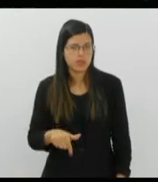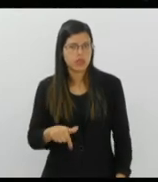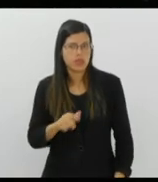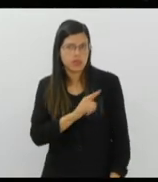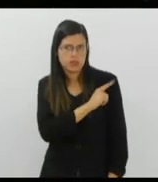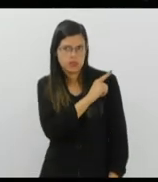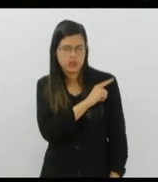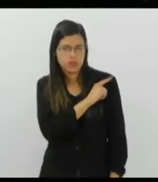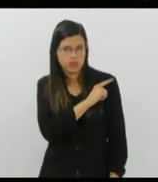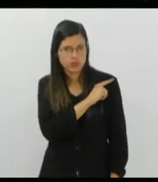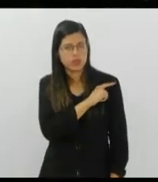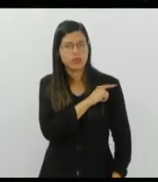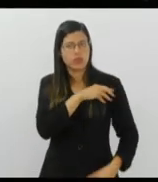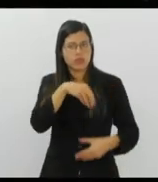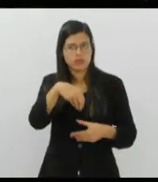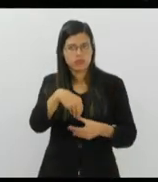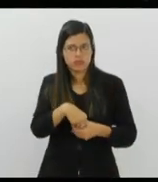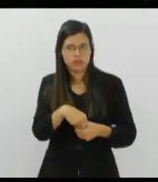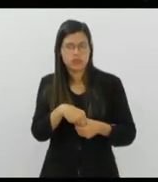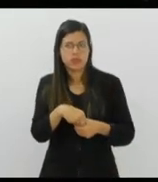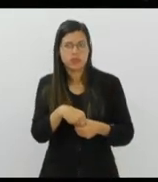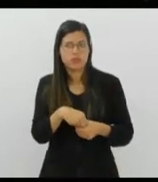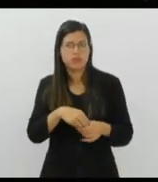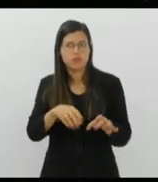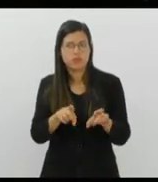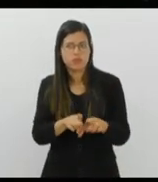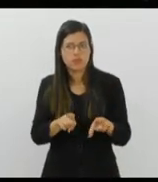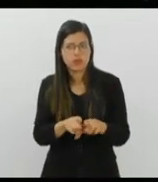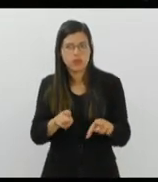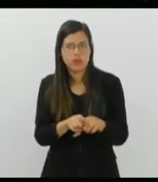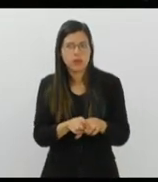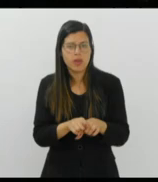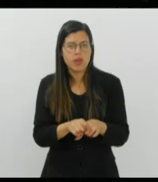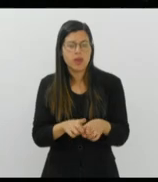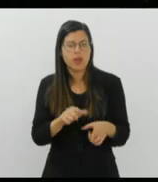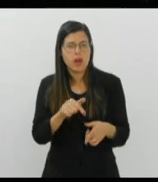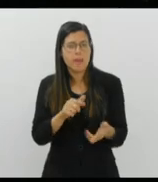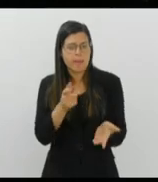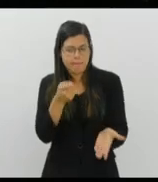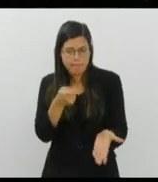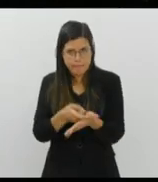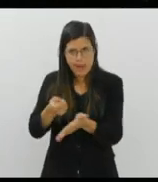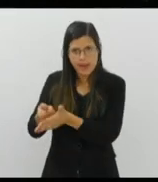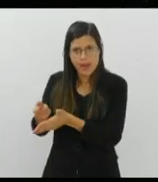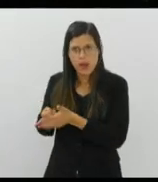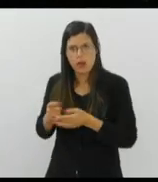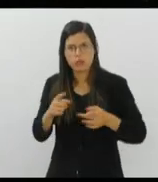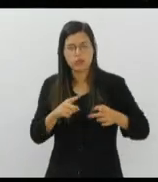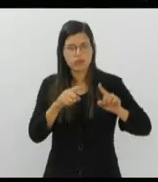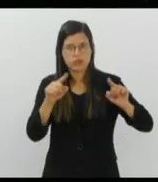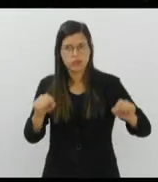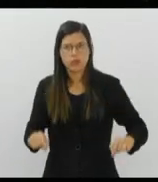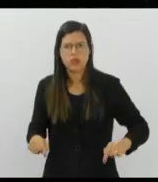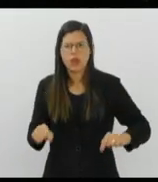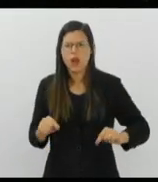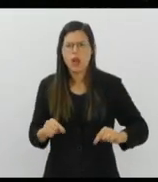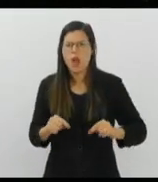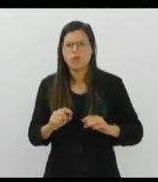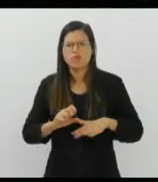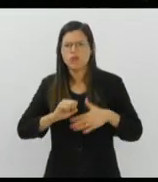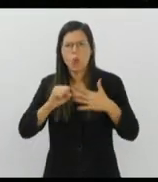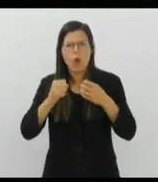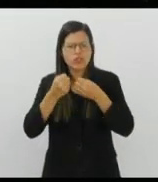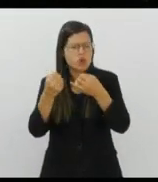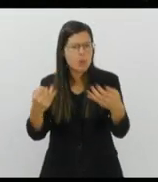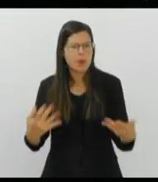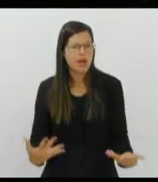Previdência e para complementar a folha de pagamento de ativo e inativo. Que justificativa era essa?